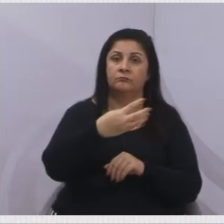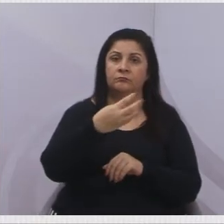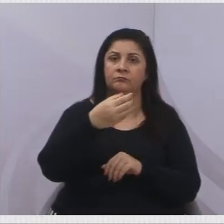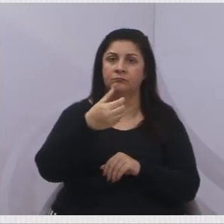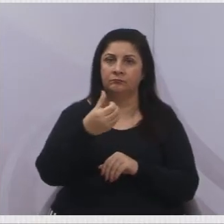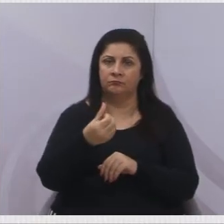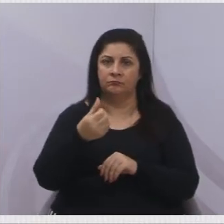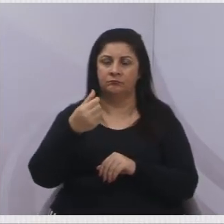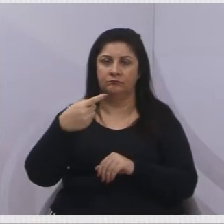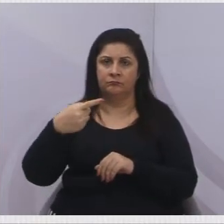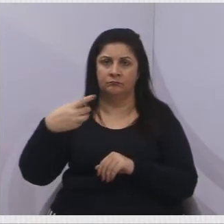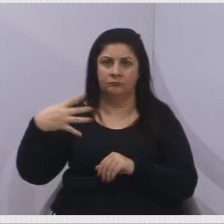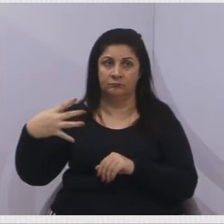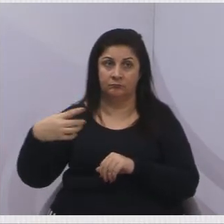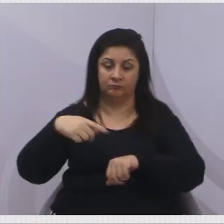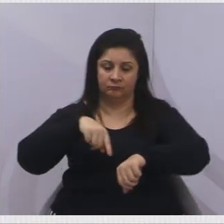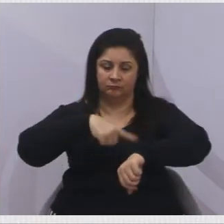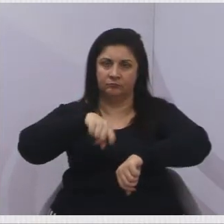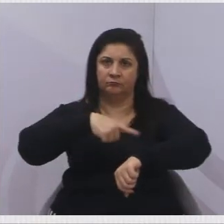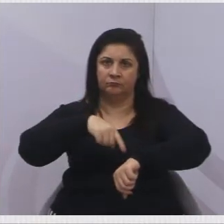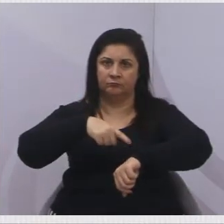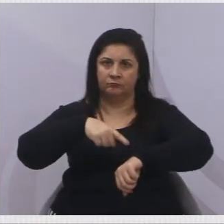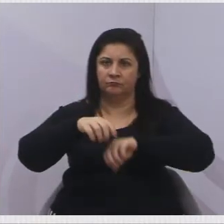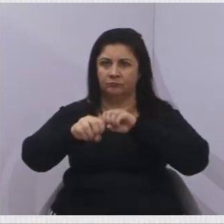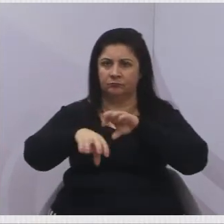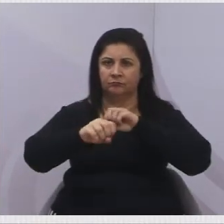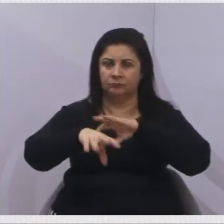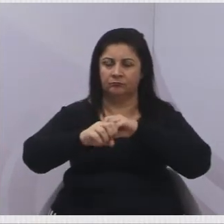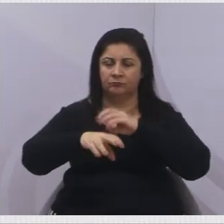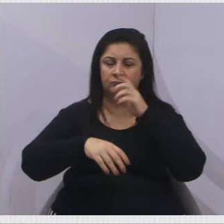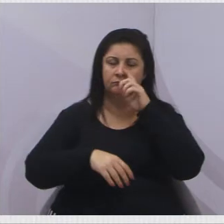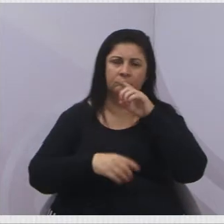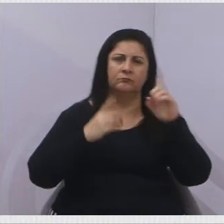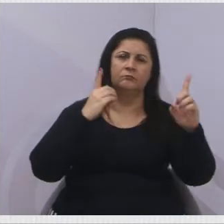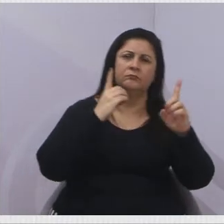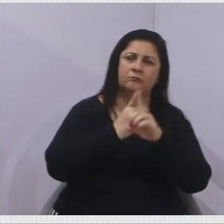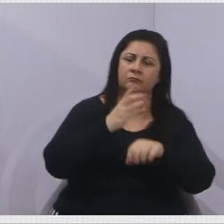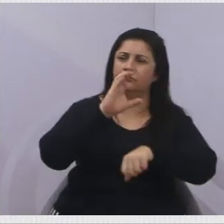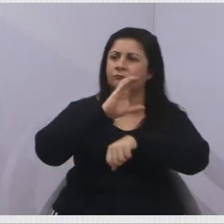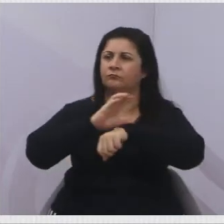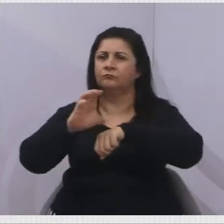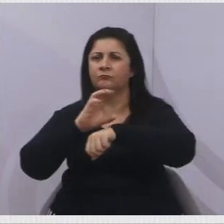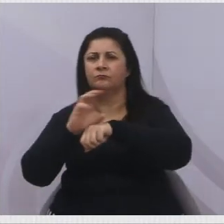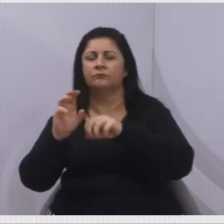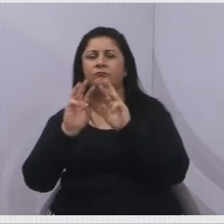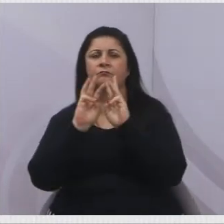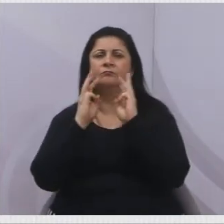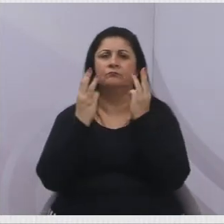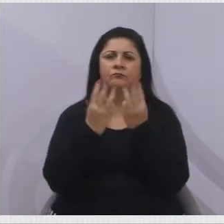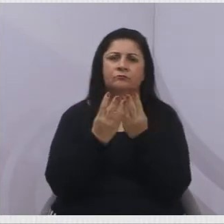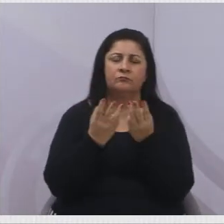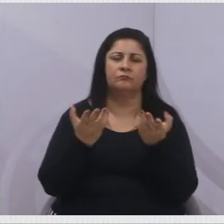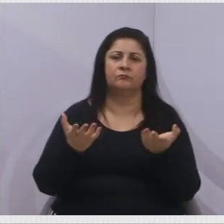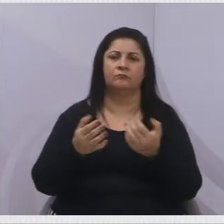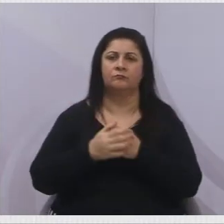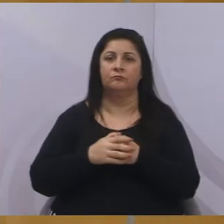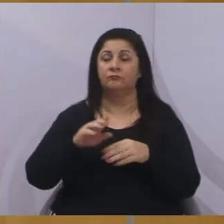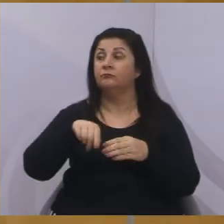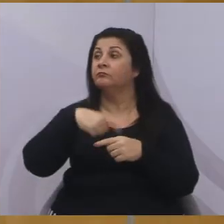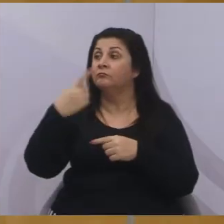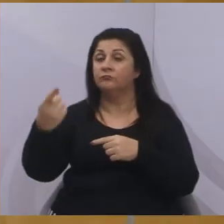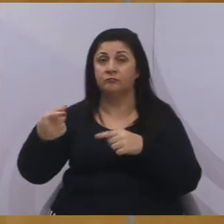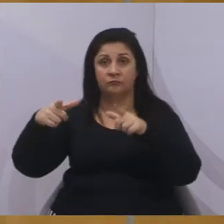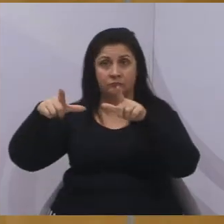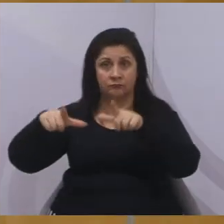3.714 horas de capacitação, entre encontros, oficinas, seminários e fóruns fora do município,